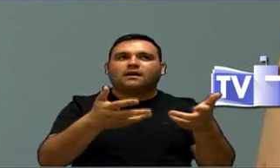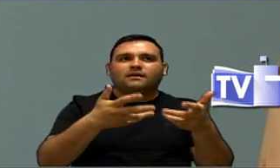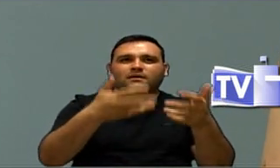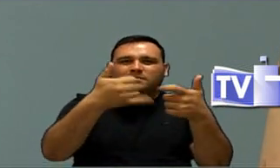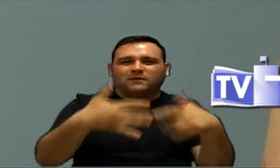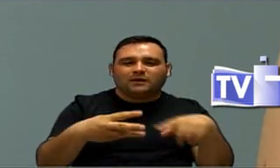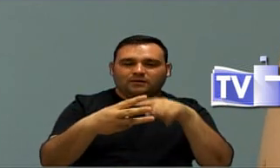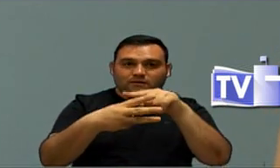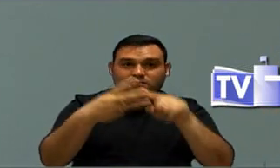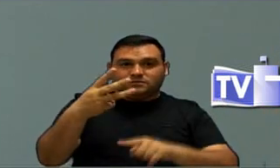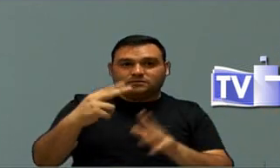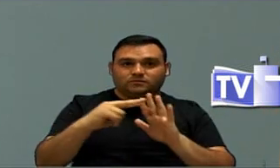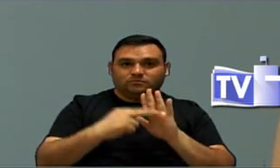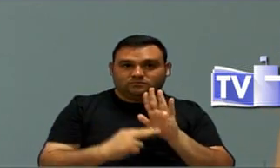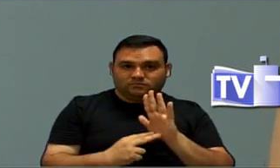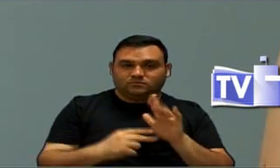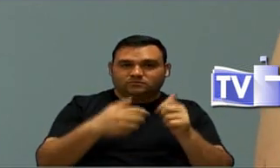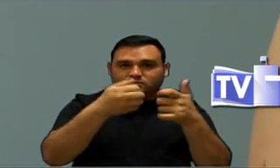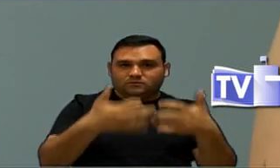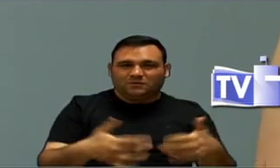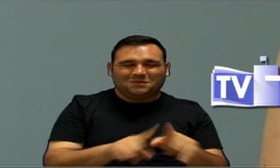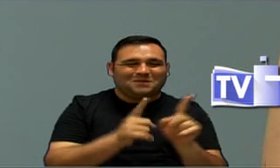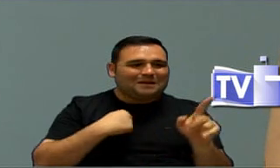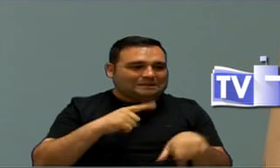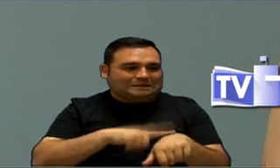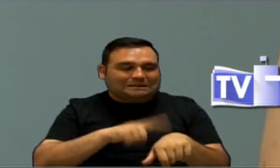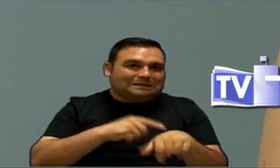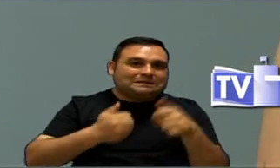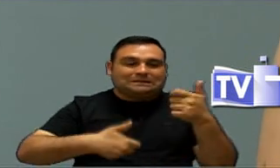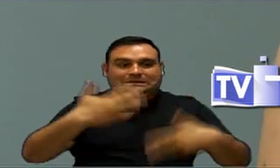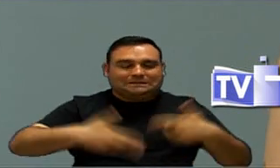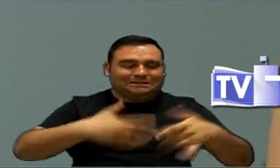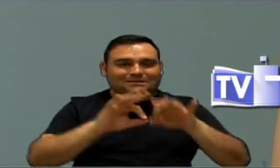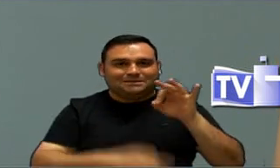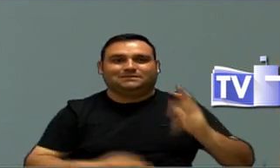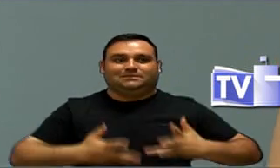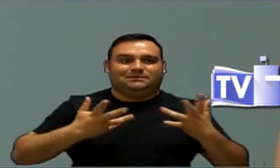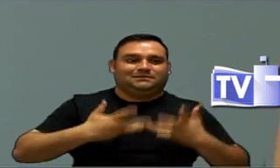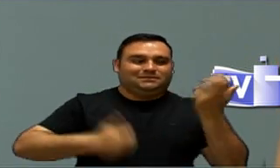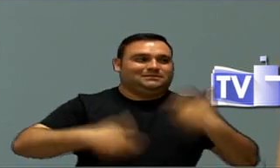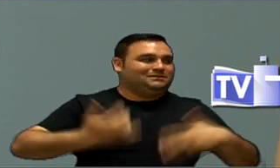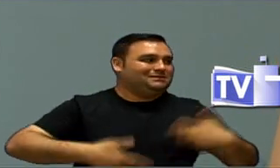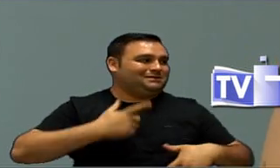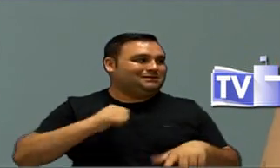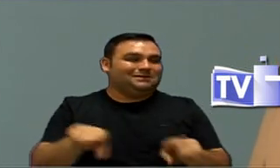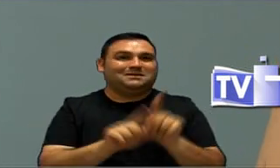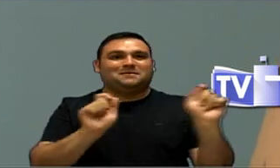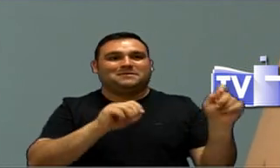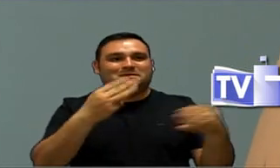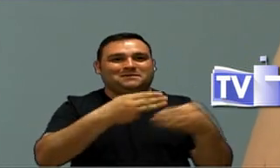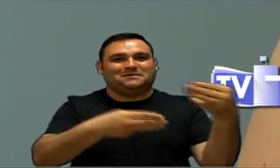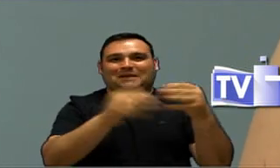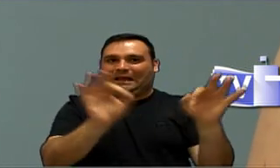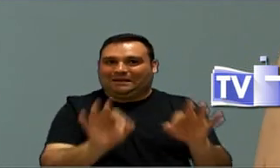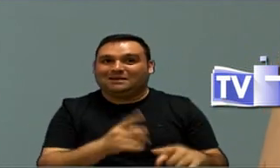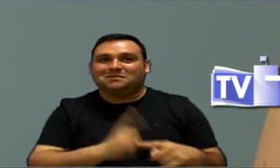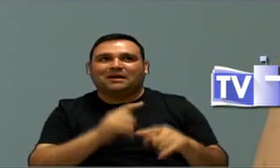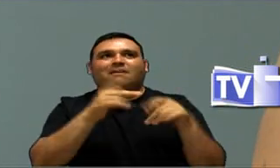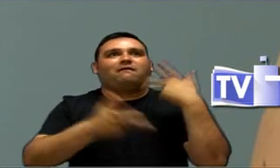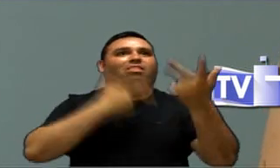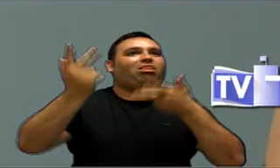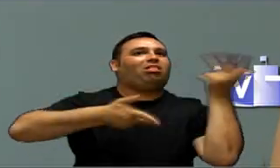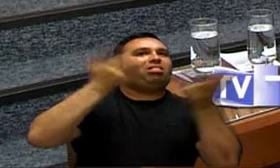mais três questões, não sei quanto tempo, porque eu perco um pouco a noção de quando eu vou falando. Eu até comentei que eu não colocaria slides por isso, porque, senão, eu ia